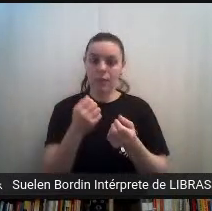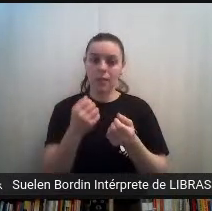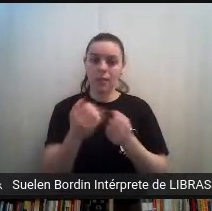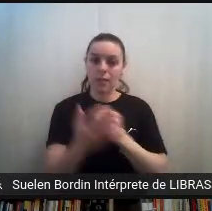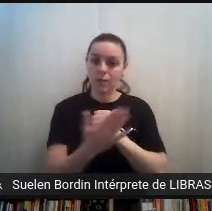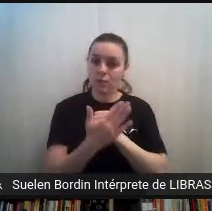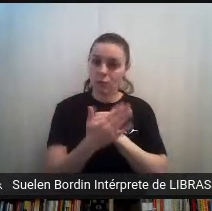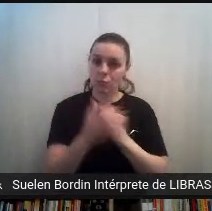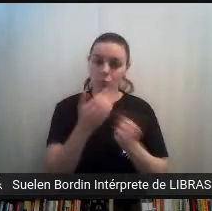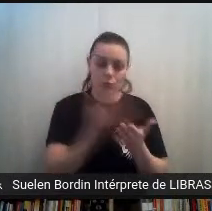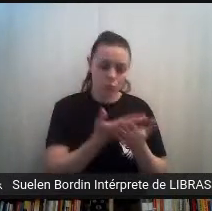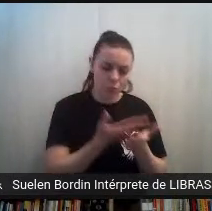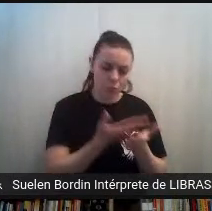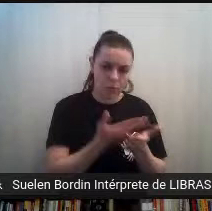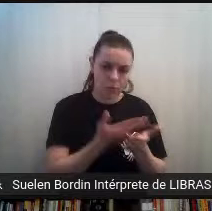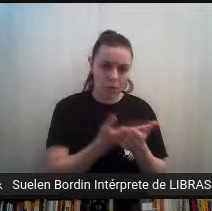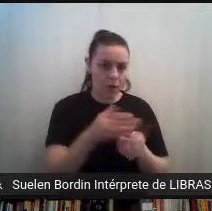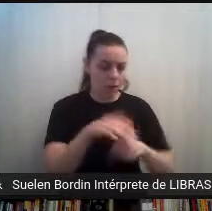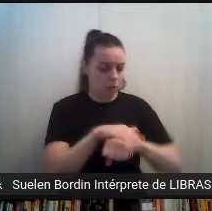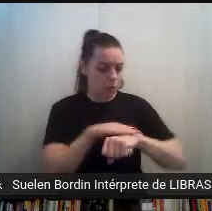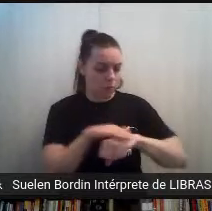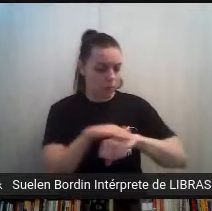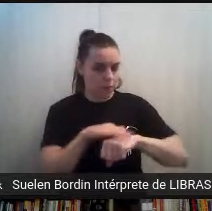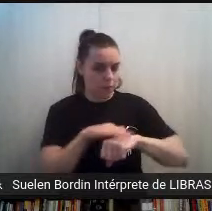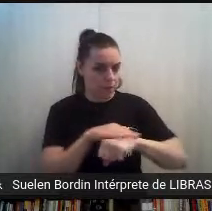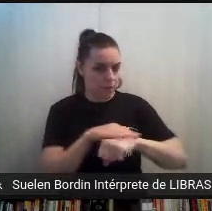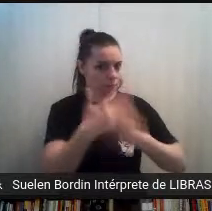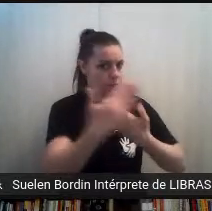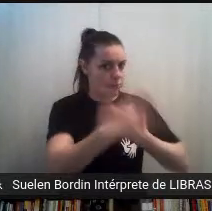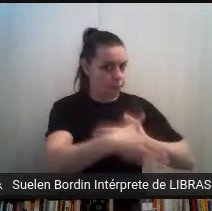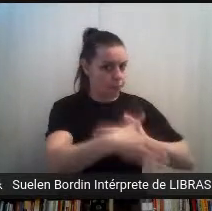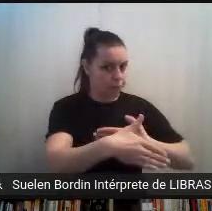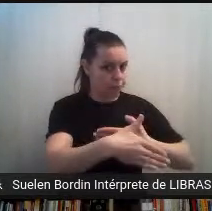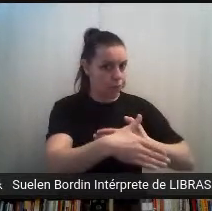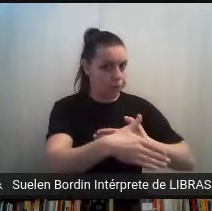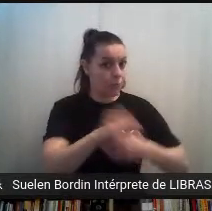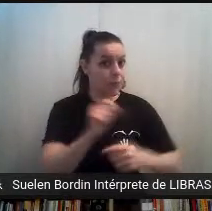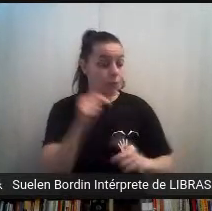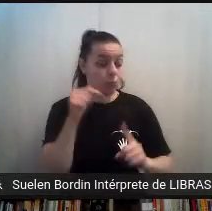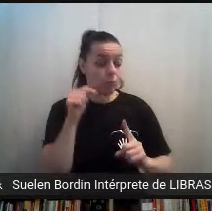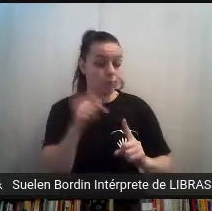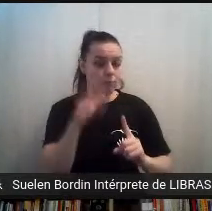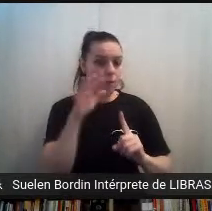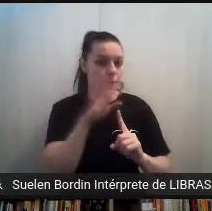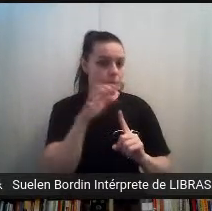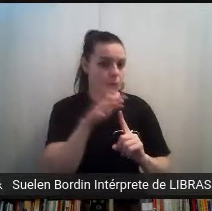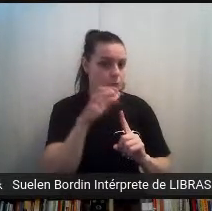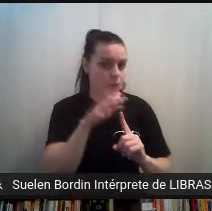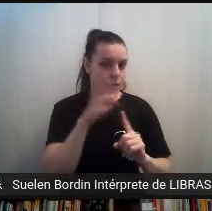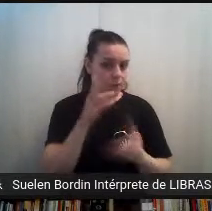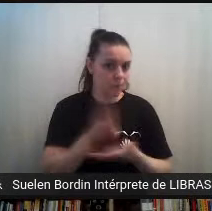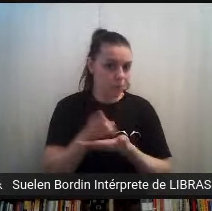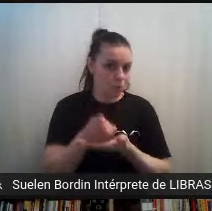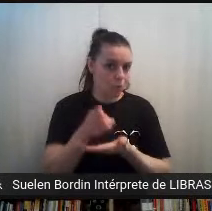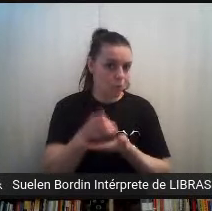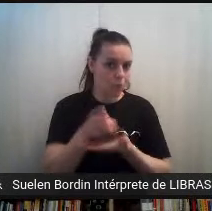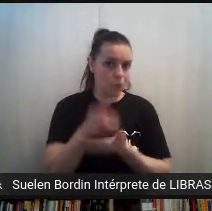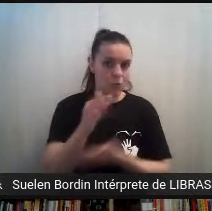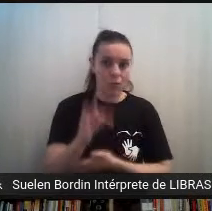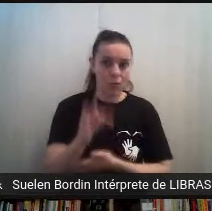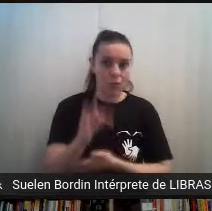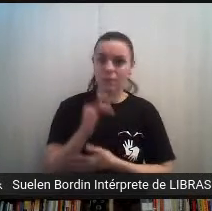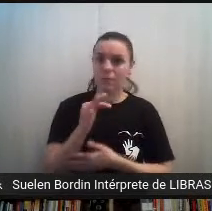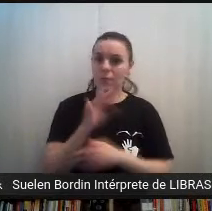sobre, né, a prova e tudo mais, e isso foi o que me influenciou também a continuar, né, ter um foco nessa